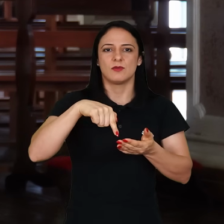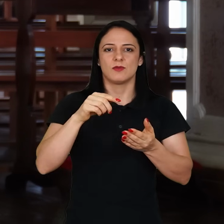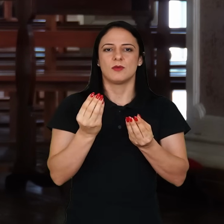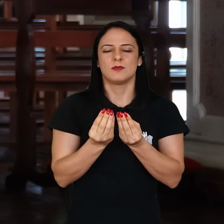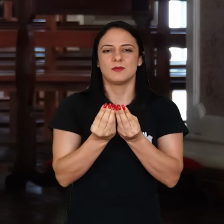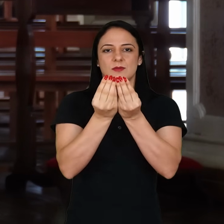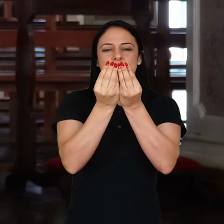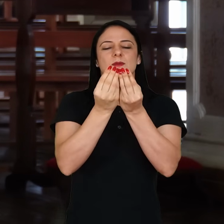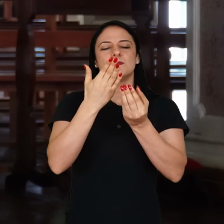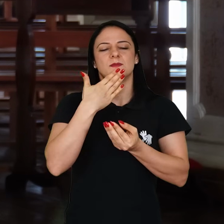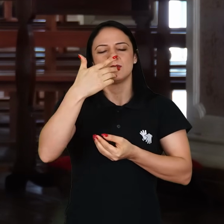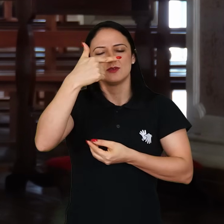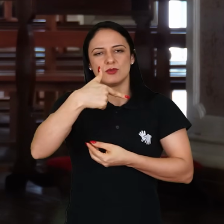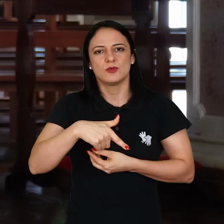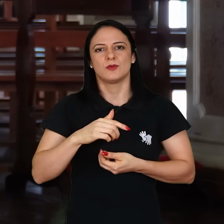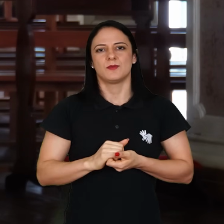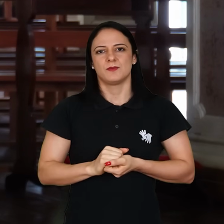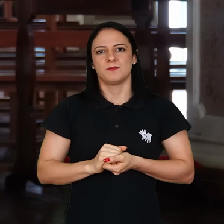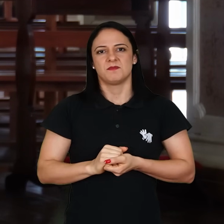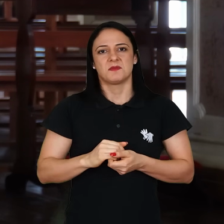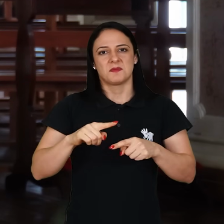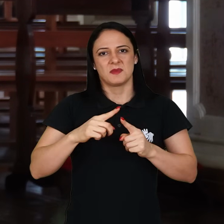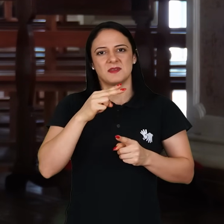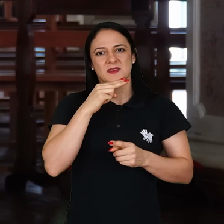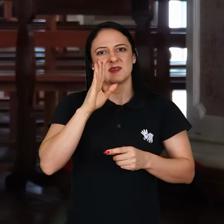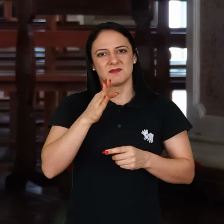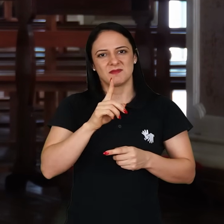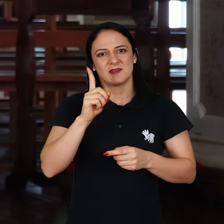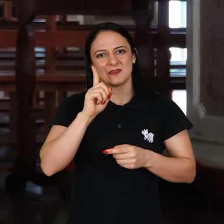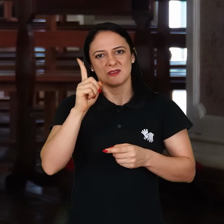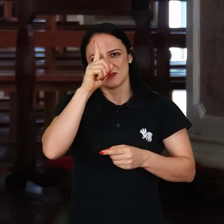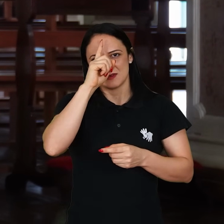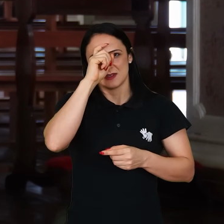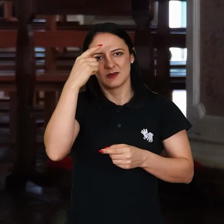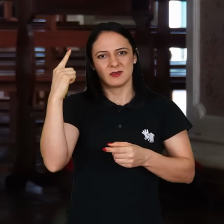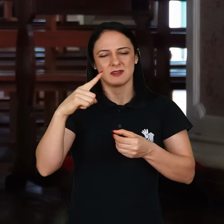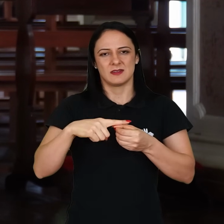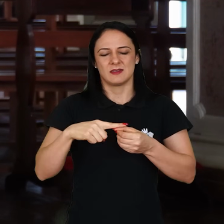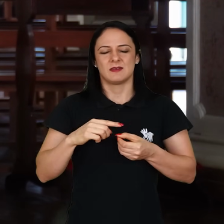missa, eu tornei a pedir de manhã. Ele já estava lá, eu não sabia.